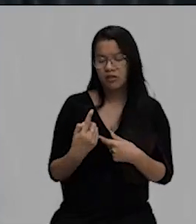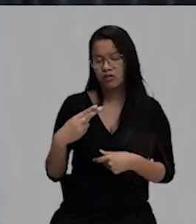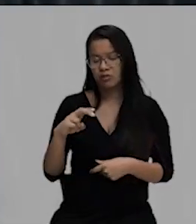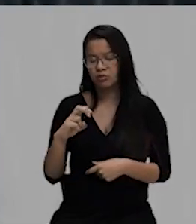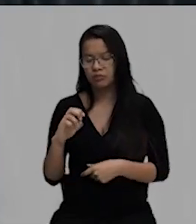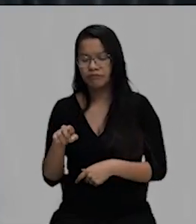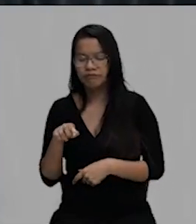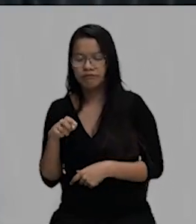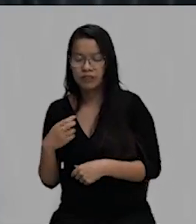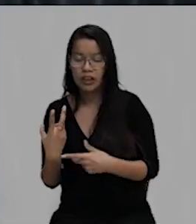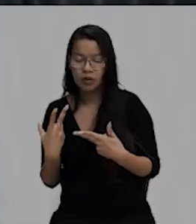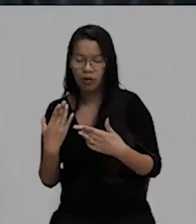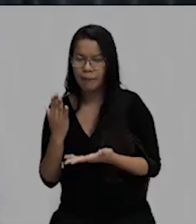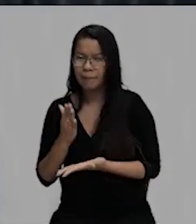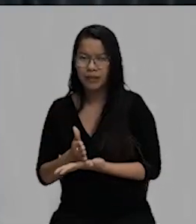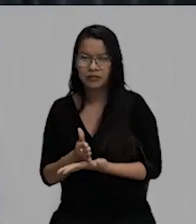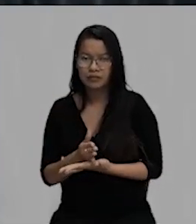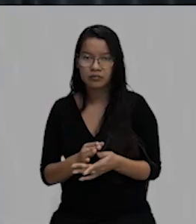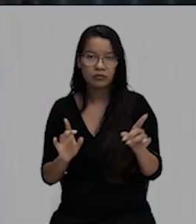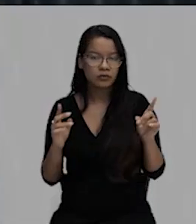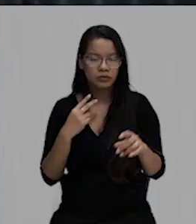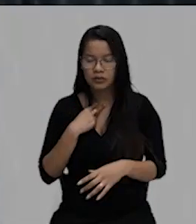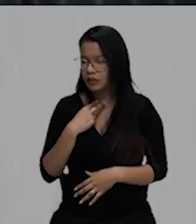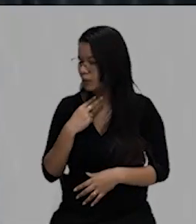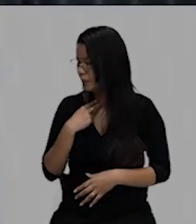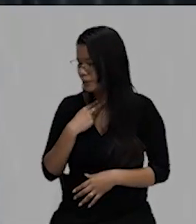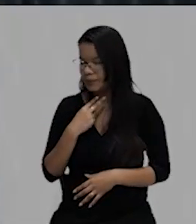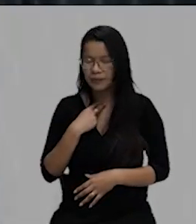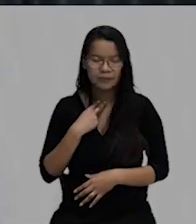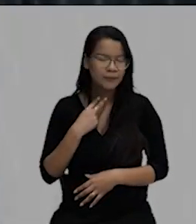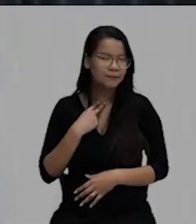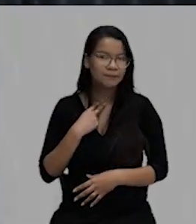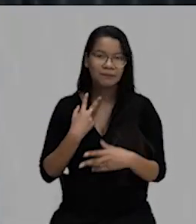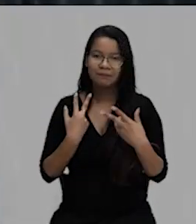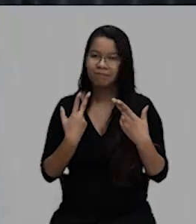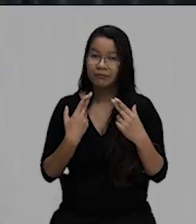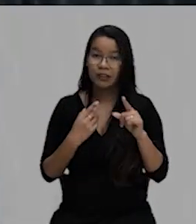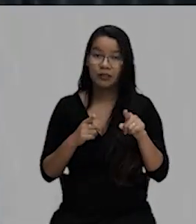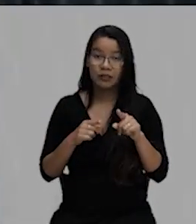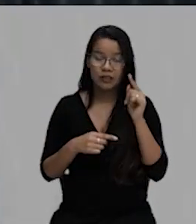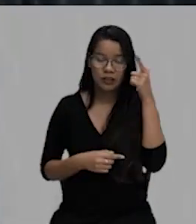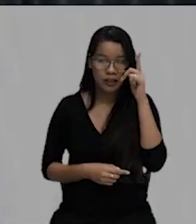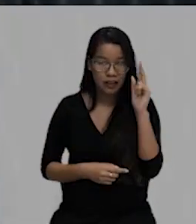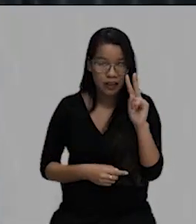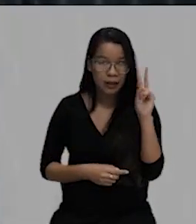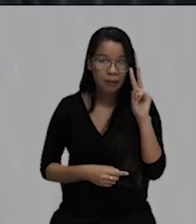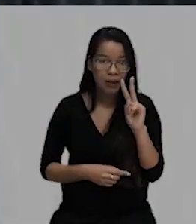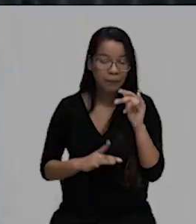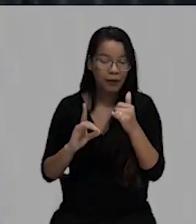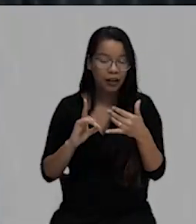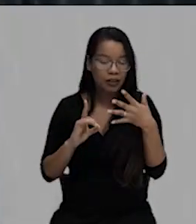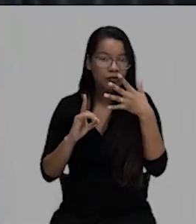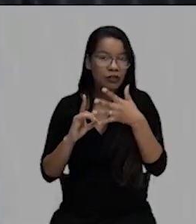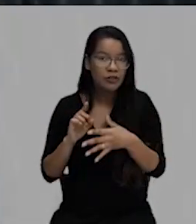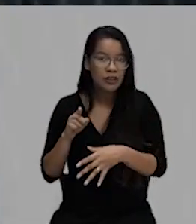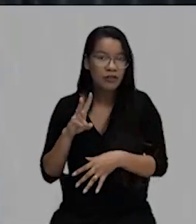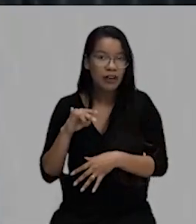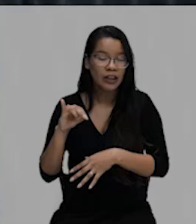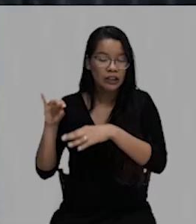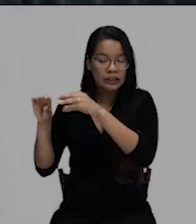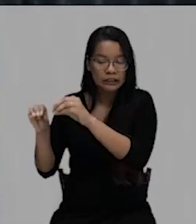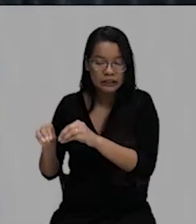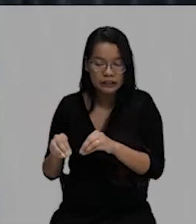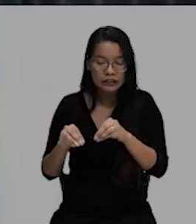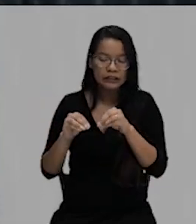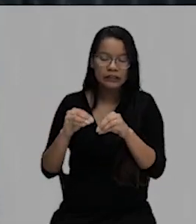vai ser igual a meio. Não pode ser igual a meio, tá? Lembra que, pela definição, você vai pegar quem